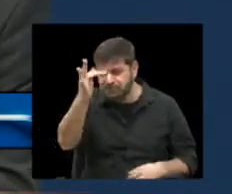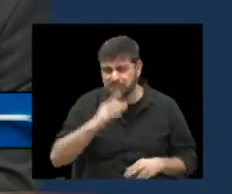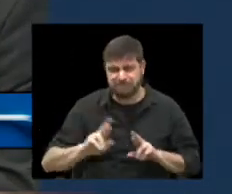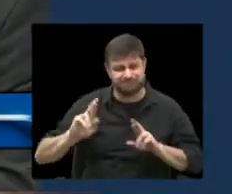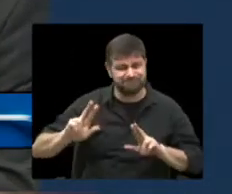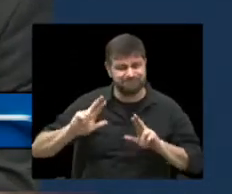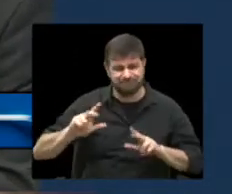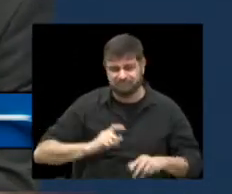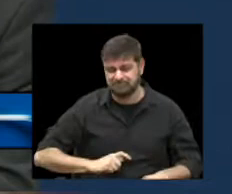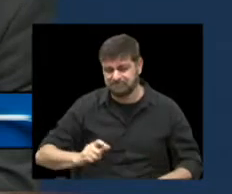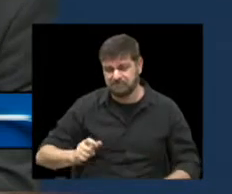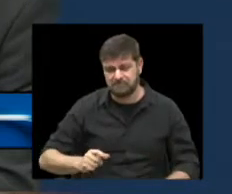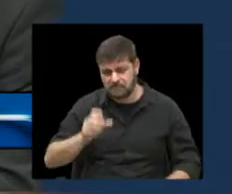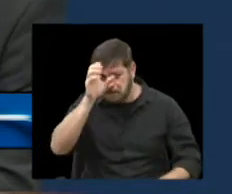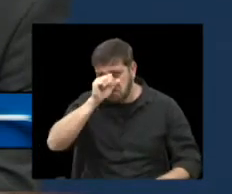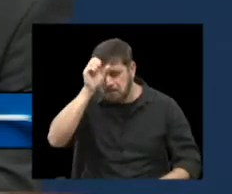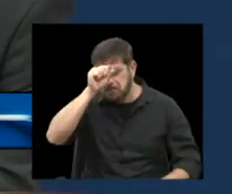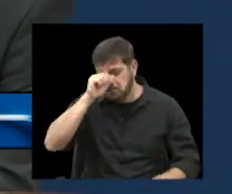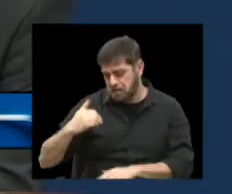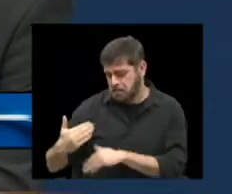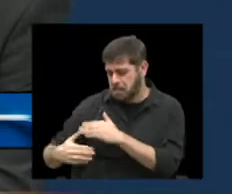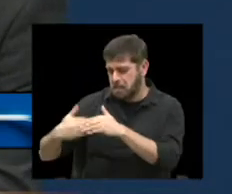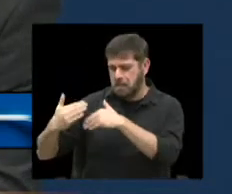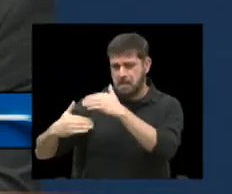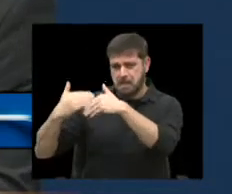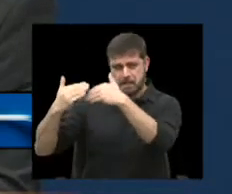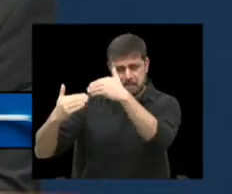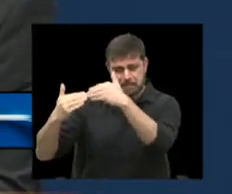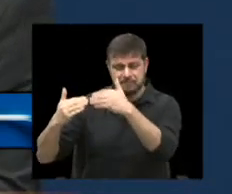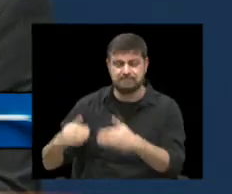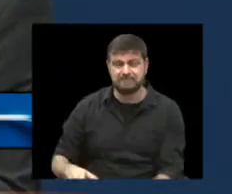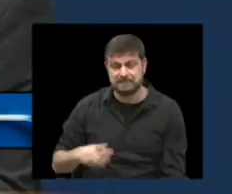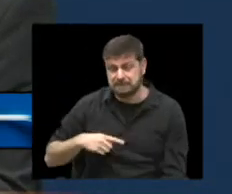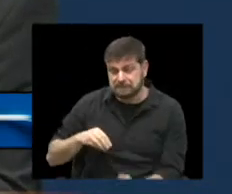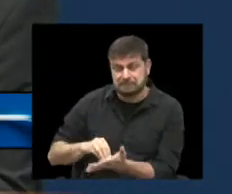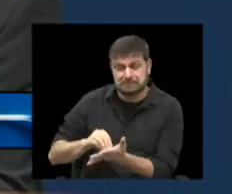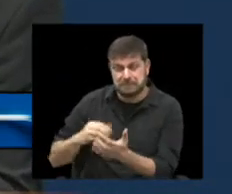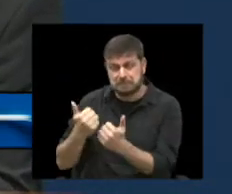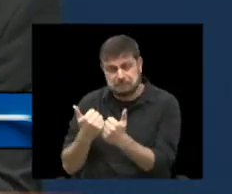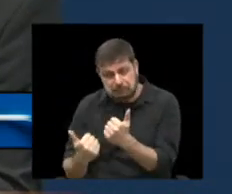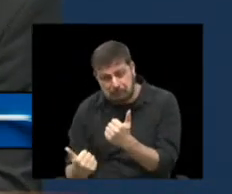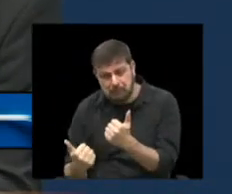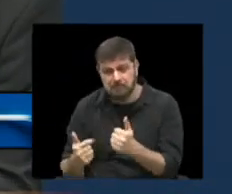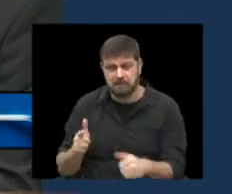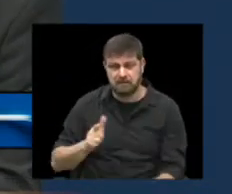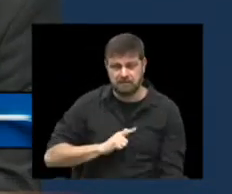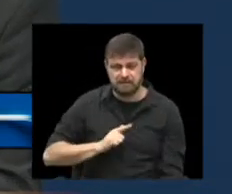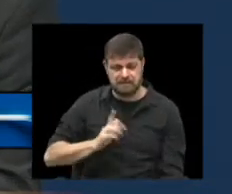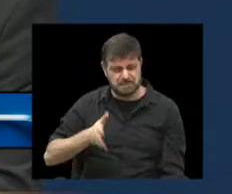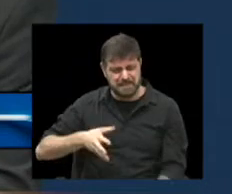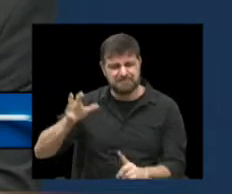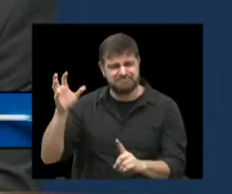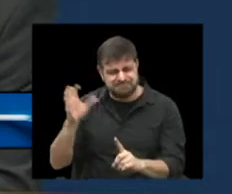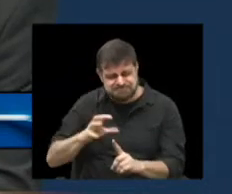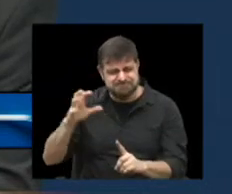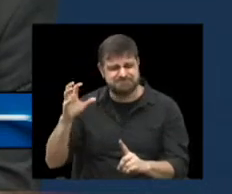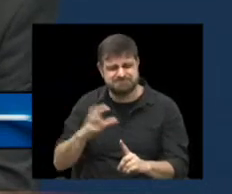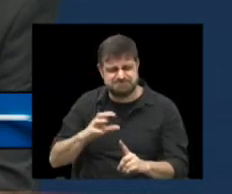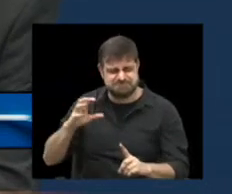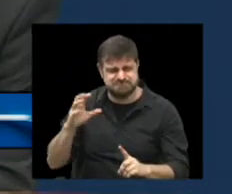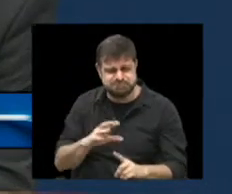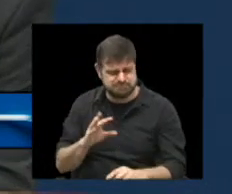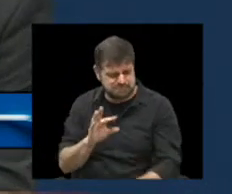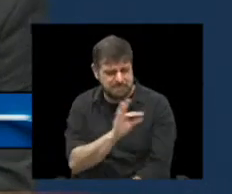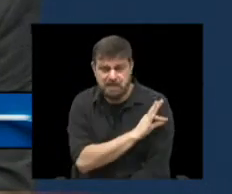sua formação. Por conta disso, já há muito tempo, há uma pressão enorme em relação ao Poder Executivo. O